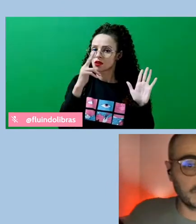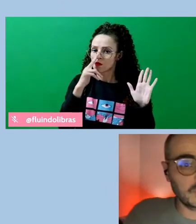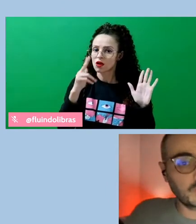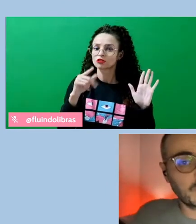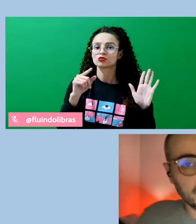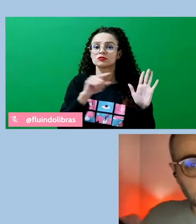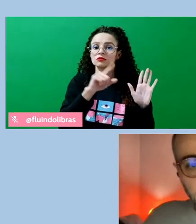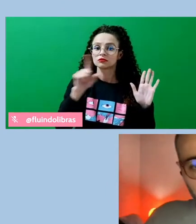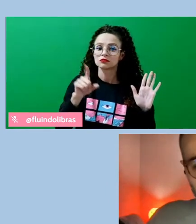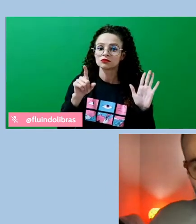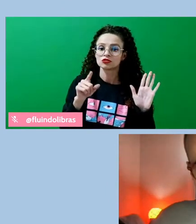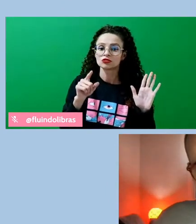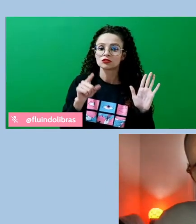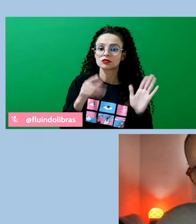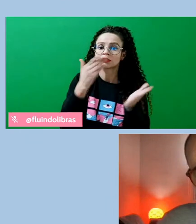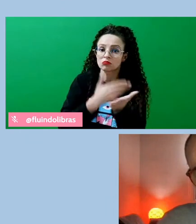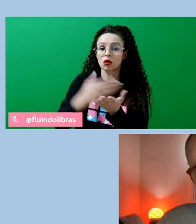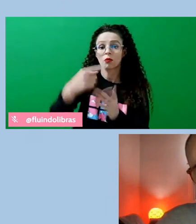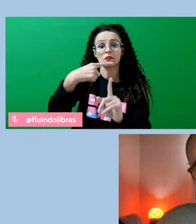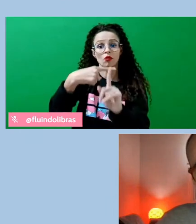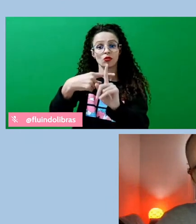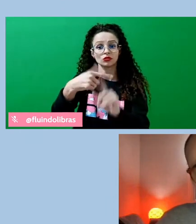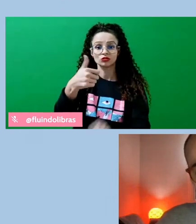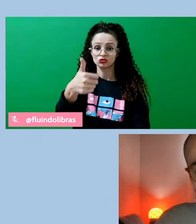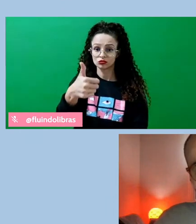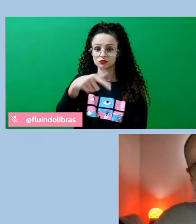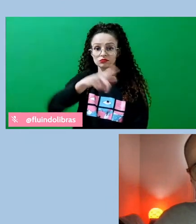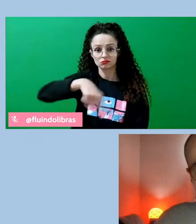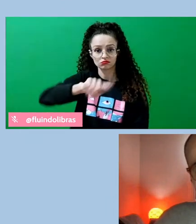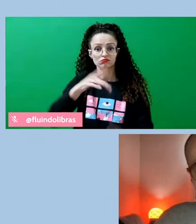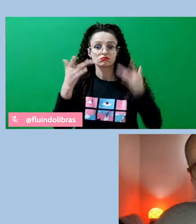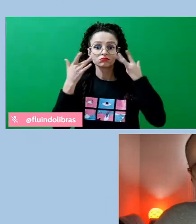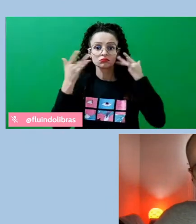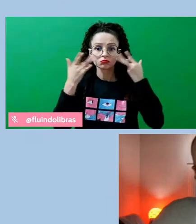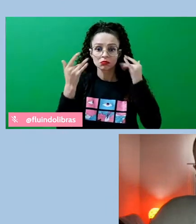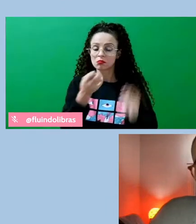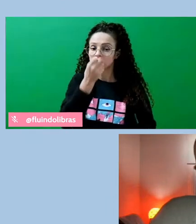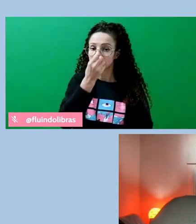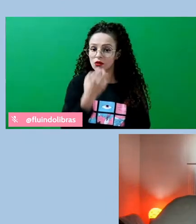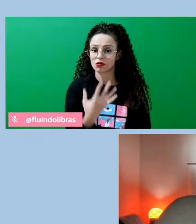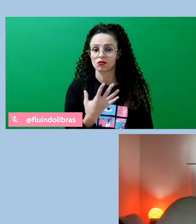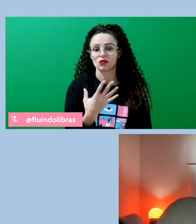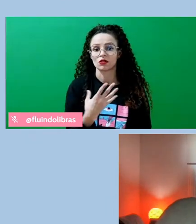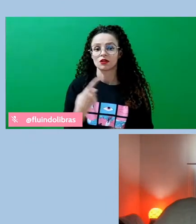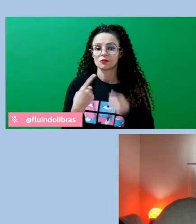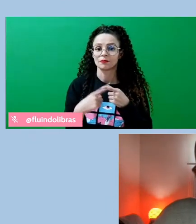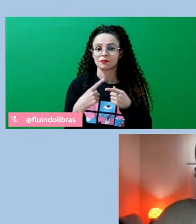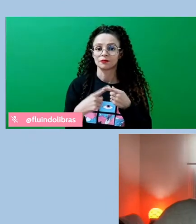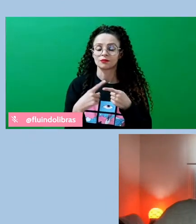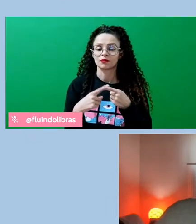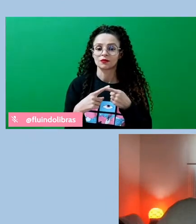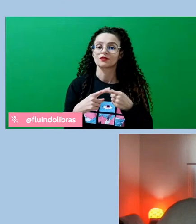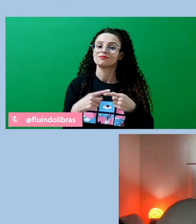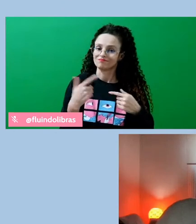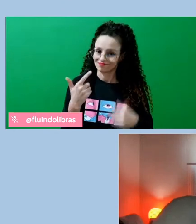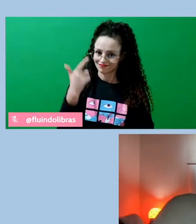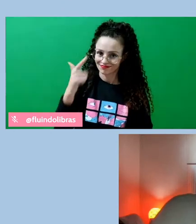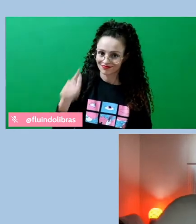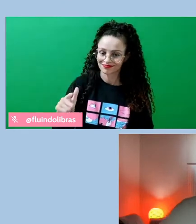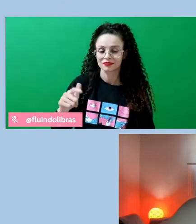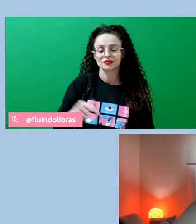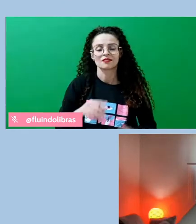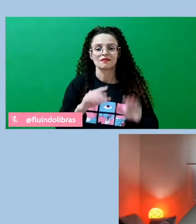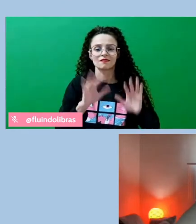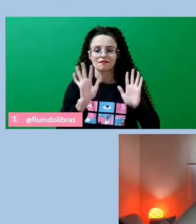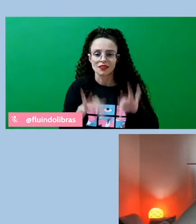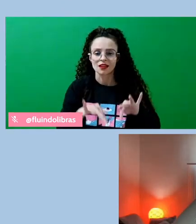gente está tendo uma surpresa super positiva com a peça, eu confesso, assim, na temporada. Porque a gente, de novo, né, finalizar, terminar,